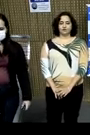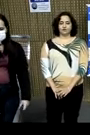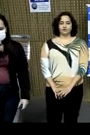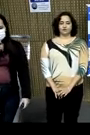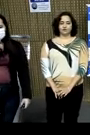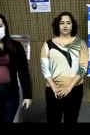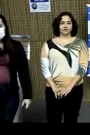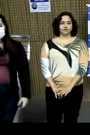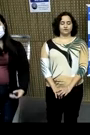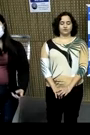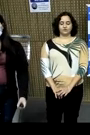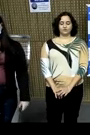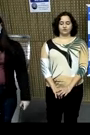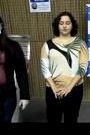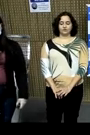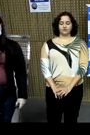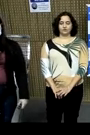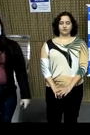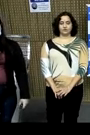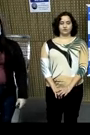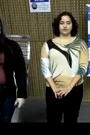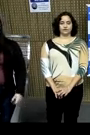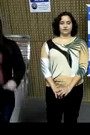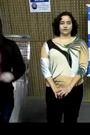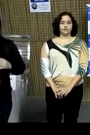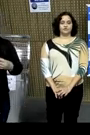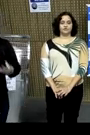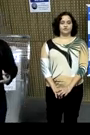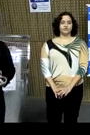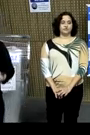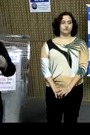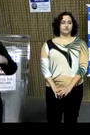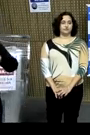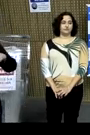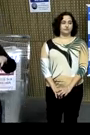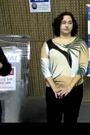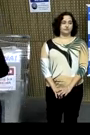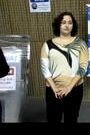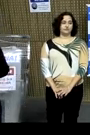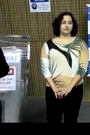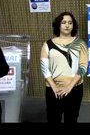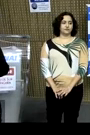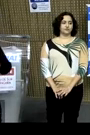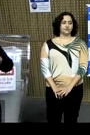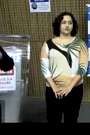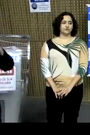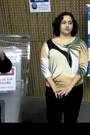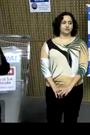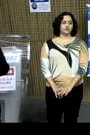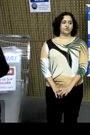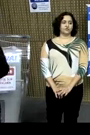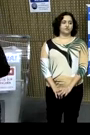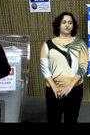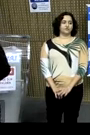103%. Não houve visita domiciliar no pós-parto, porque devido a essas estratégias que as equipes elas têm, a gente